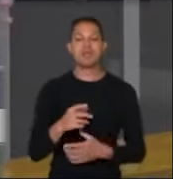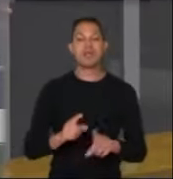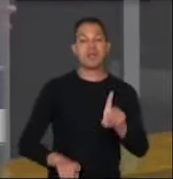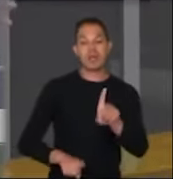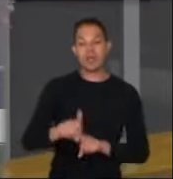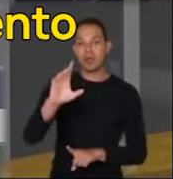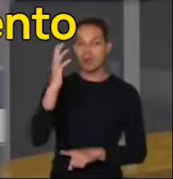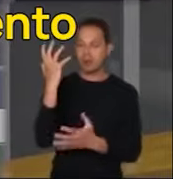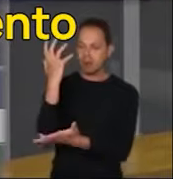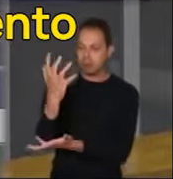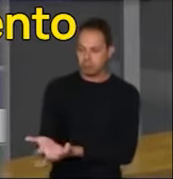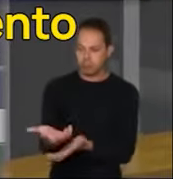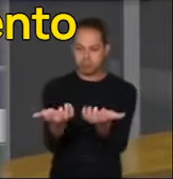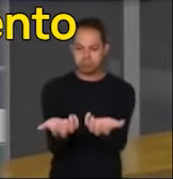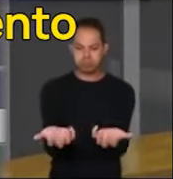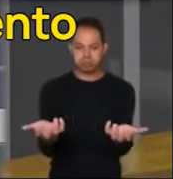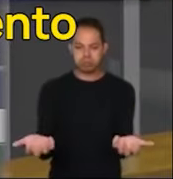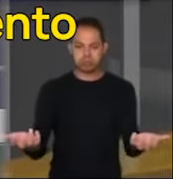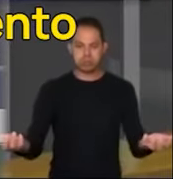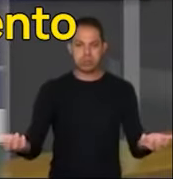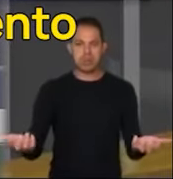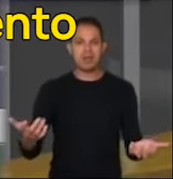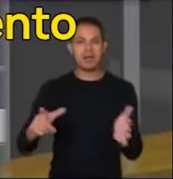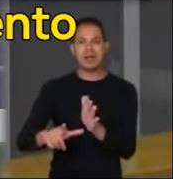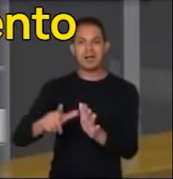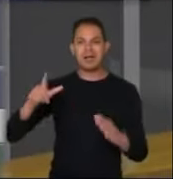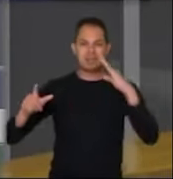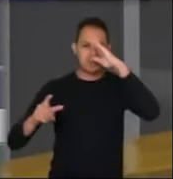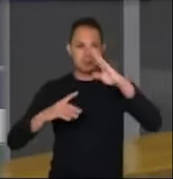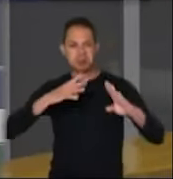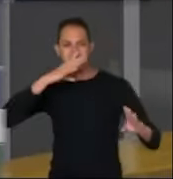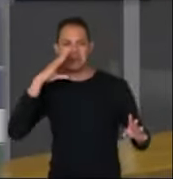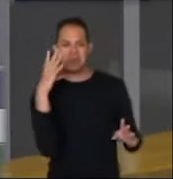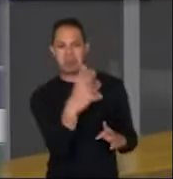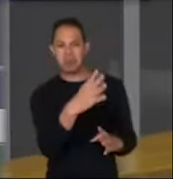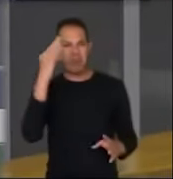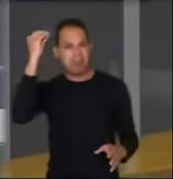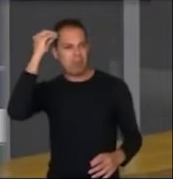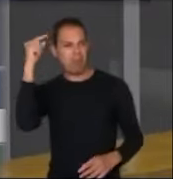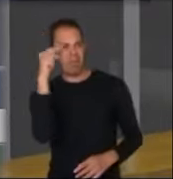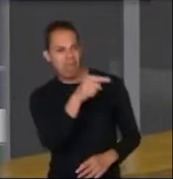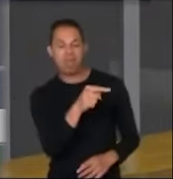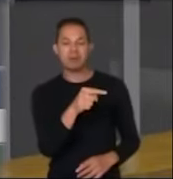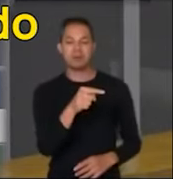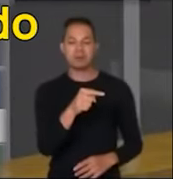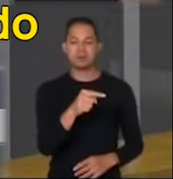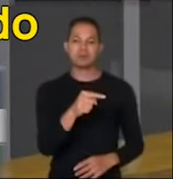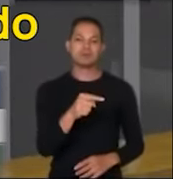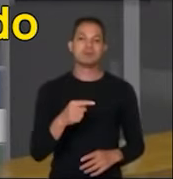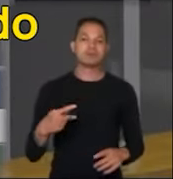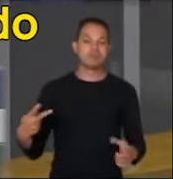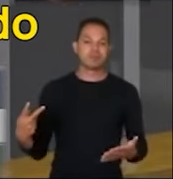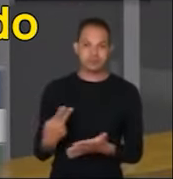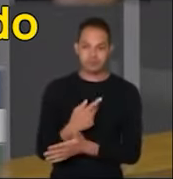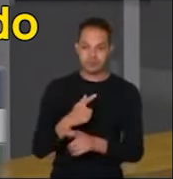desmatamento. Culpavam tanto o presidente Bolsonaro do desmatamento e em fevereiro nem tinha acabado e já tinha o recorde